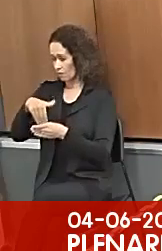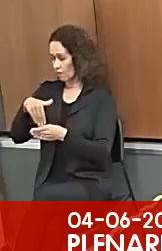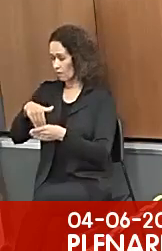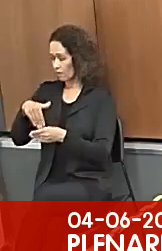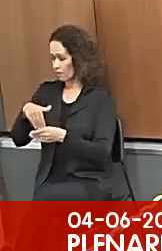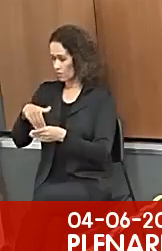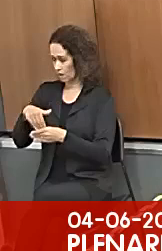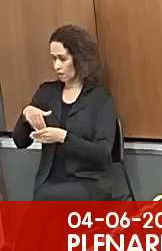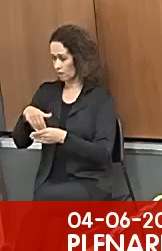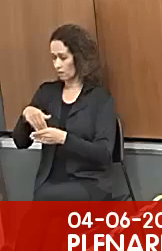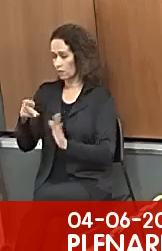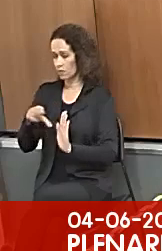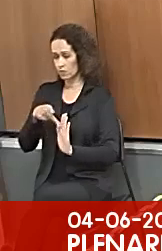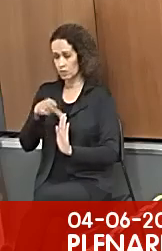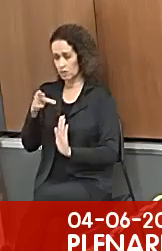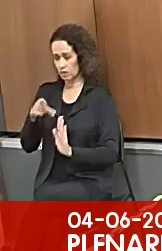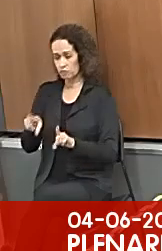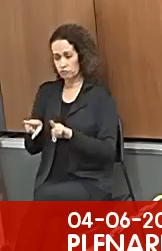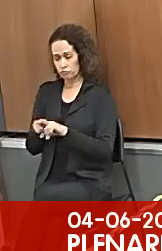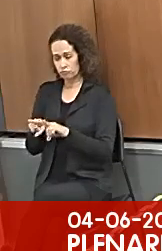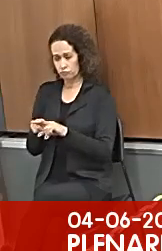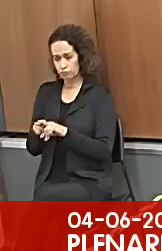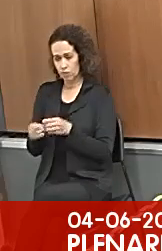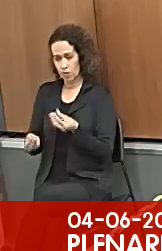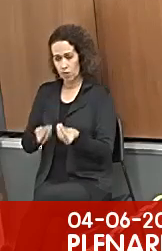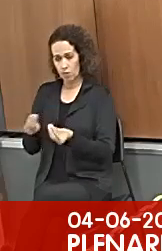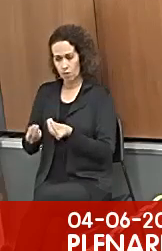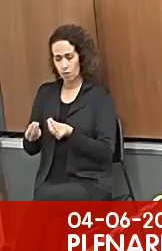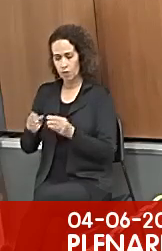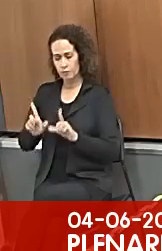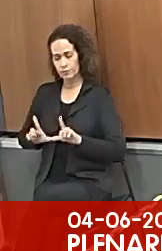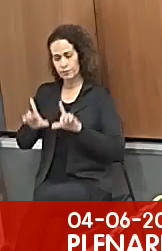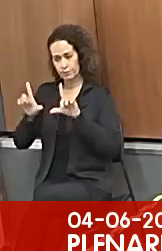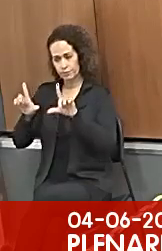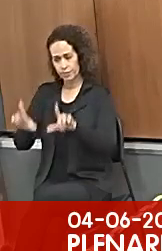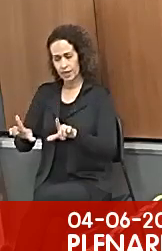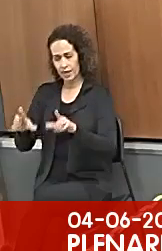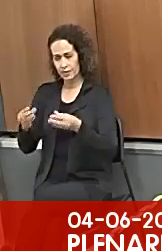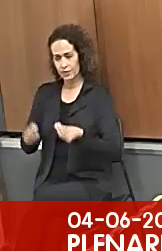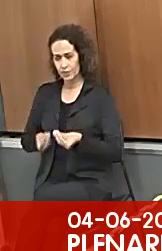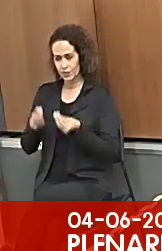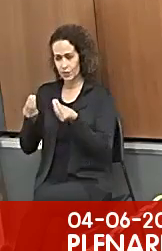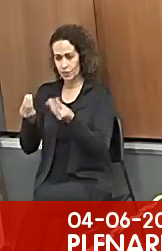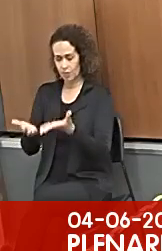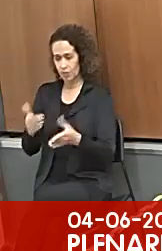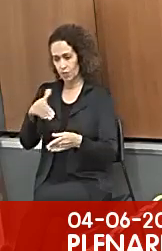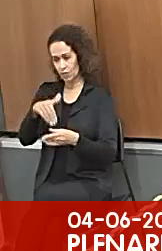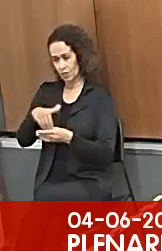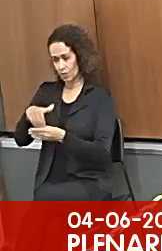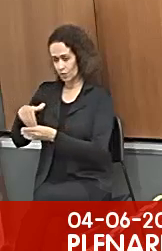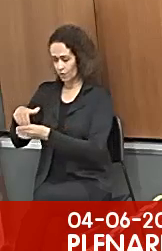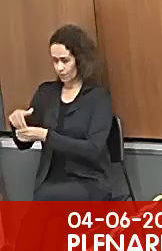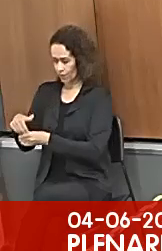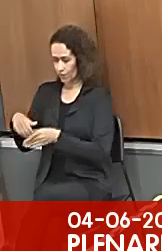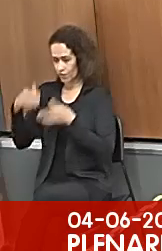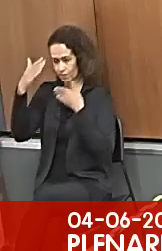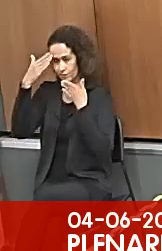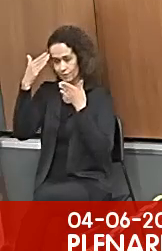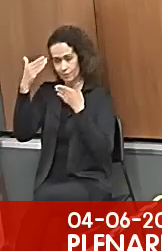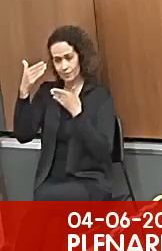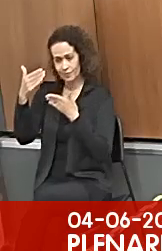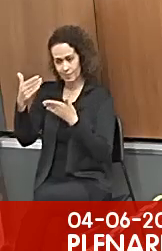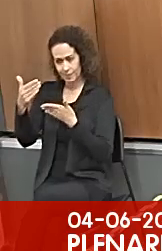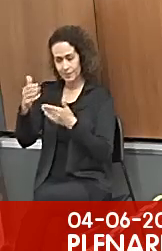proposições da comissão e a proceder à entrega dos diplomas de votos de congratulações